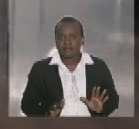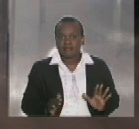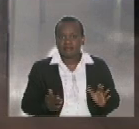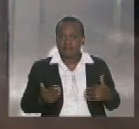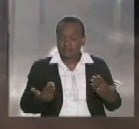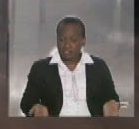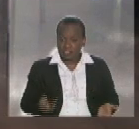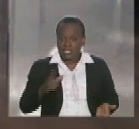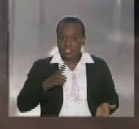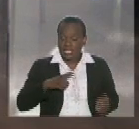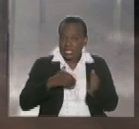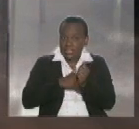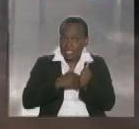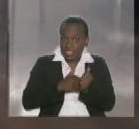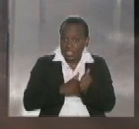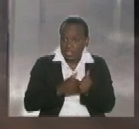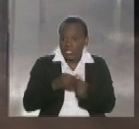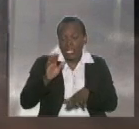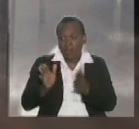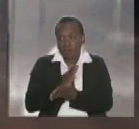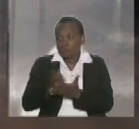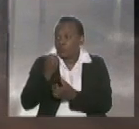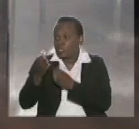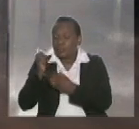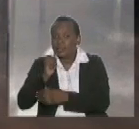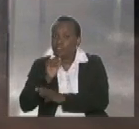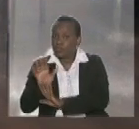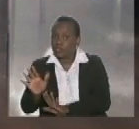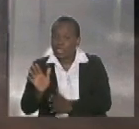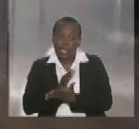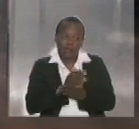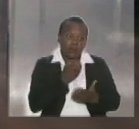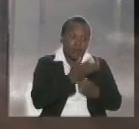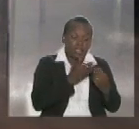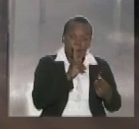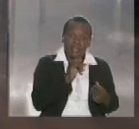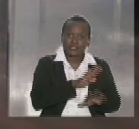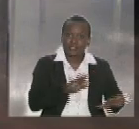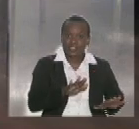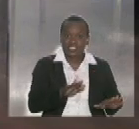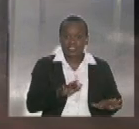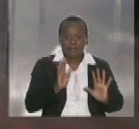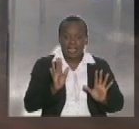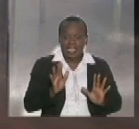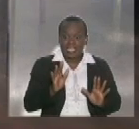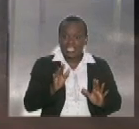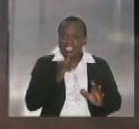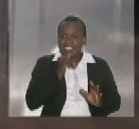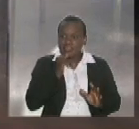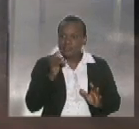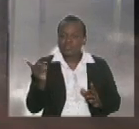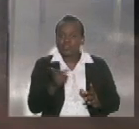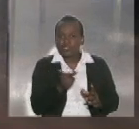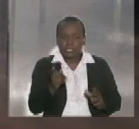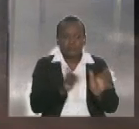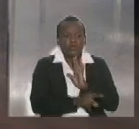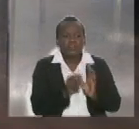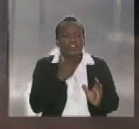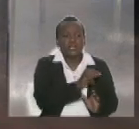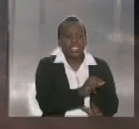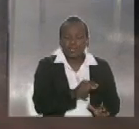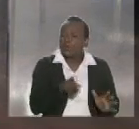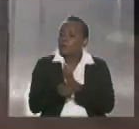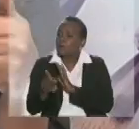Né? Ele tinha segredos que ele só dividia com a mãe, segredos que ele só dividia com o pai. Mas em nenhum momento mostra os dois, não, o que ele